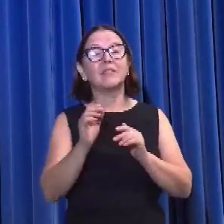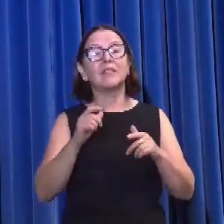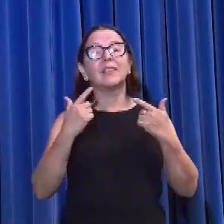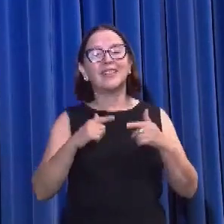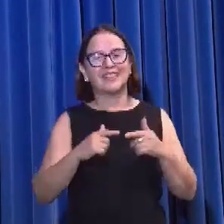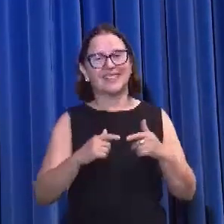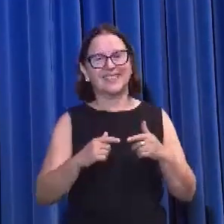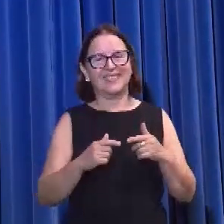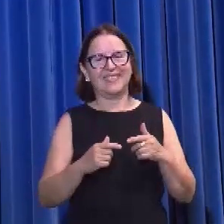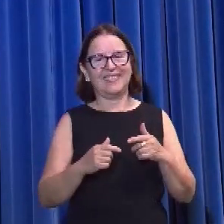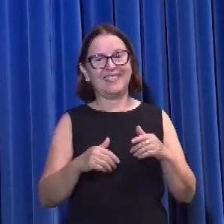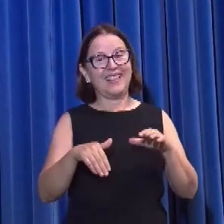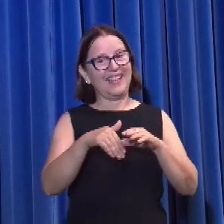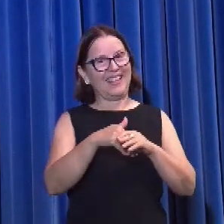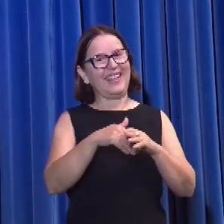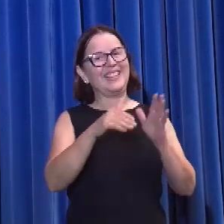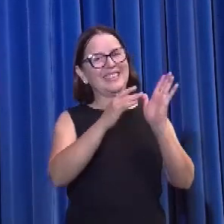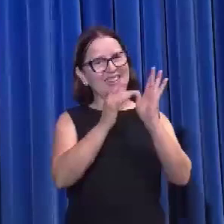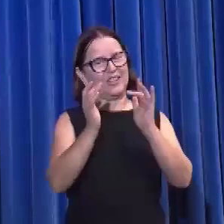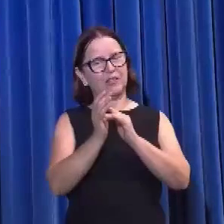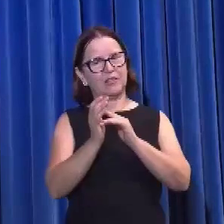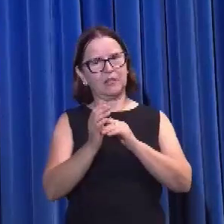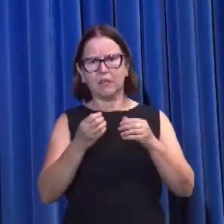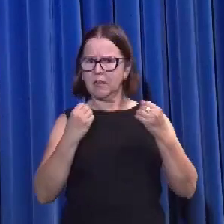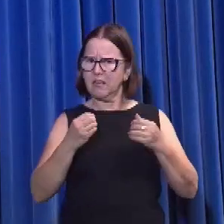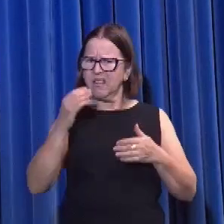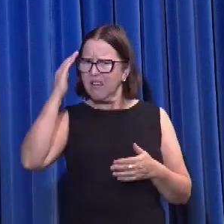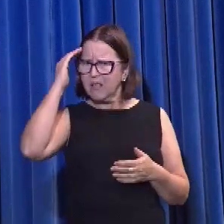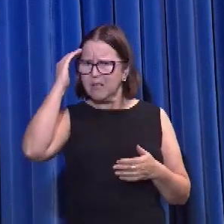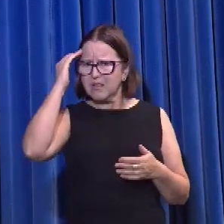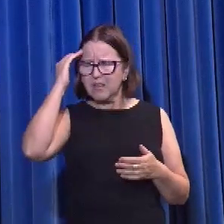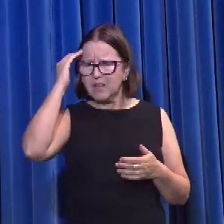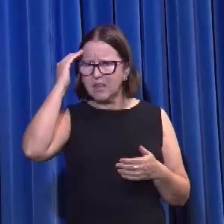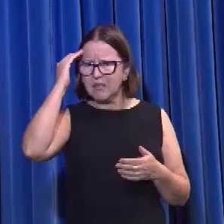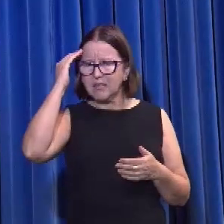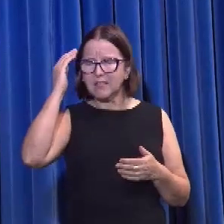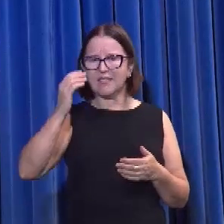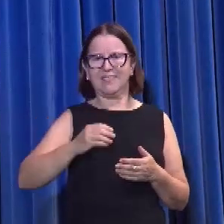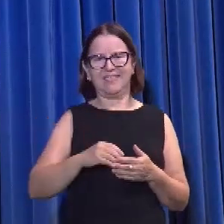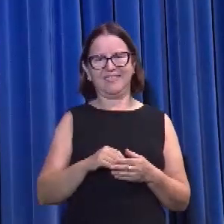Estava nele. Como é que você sabe disso?